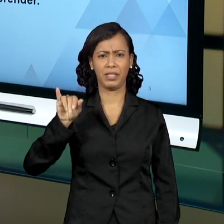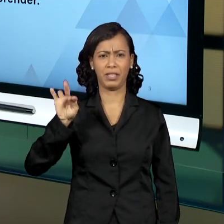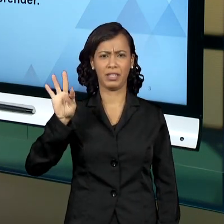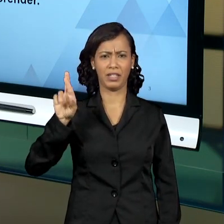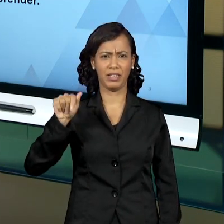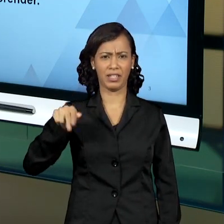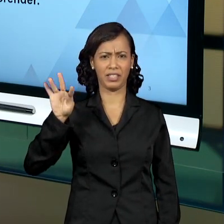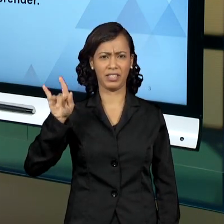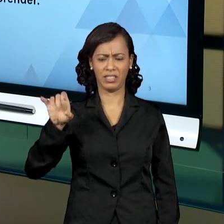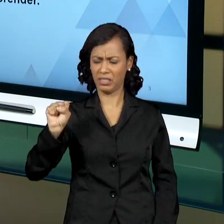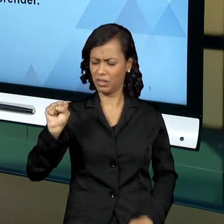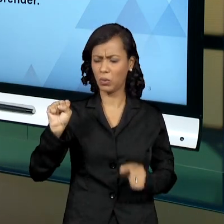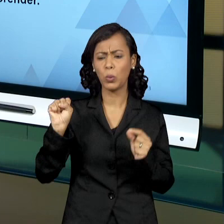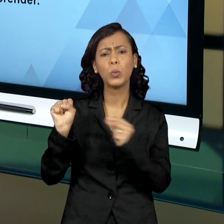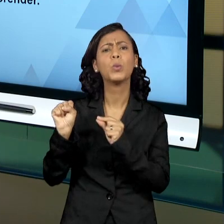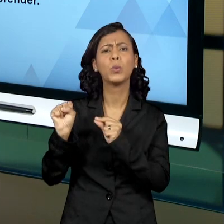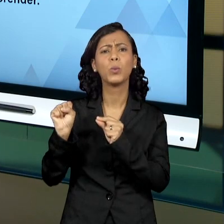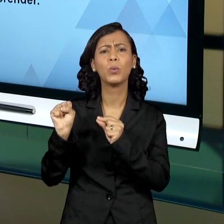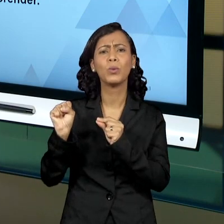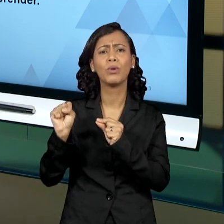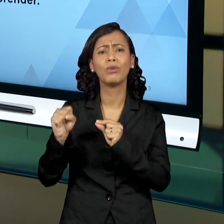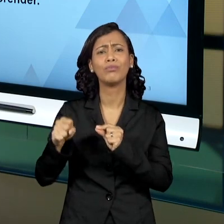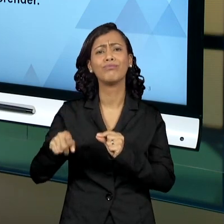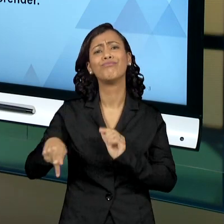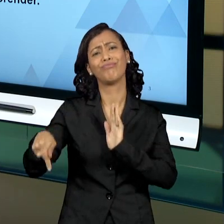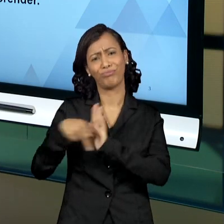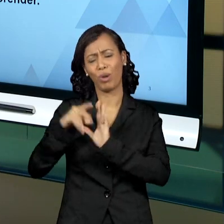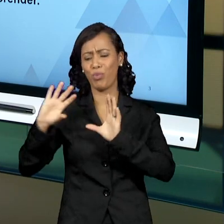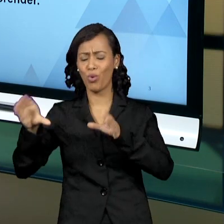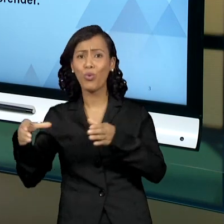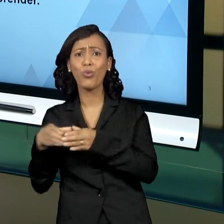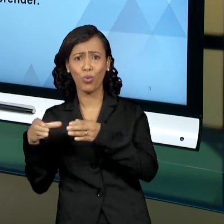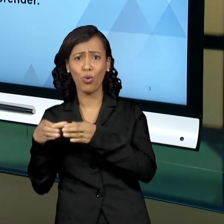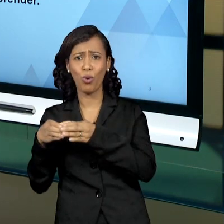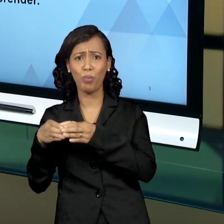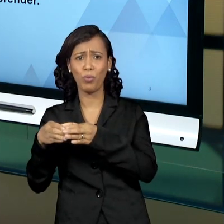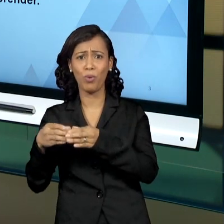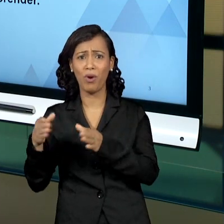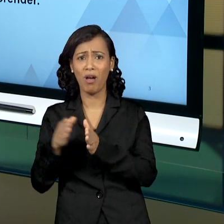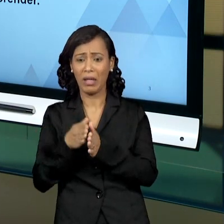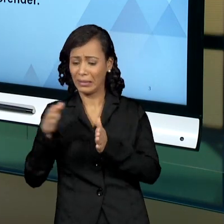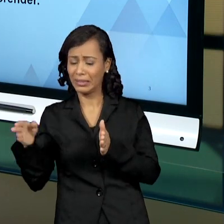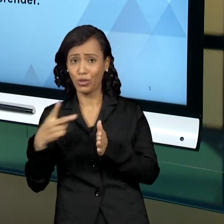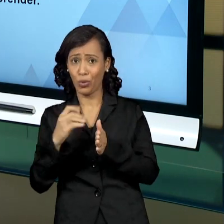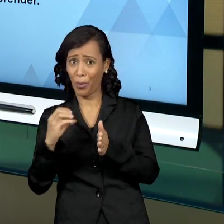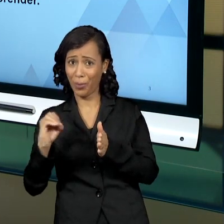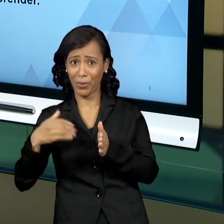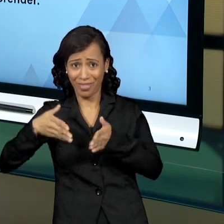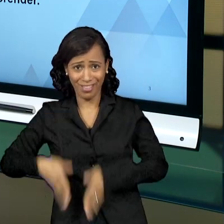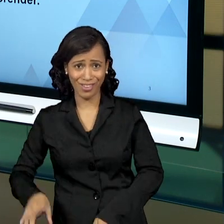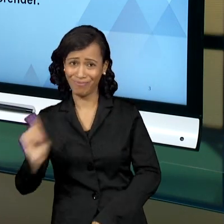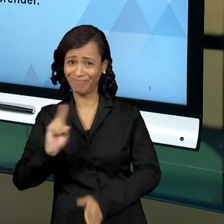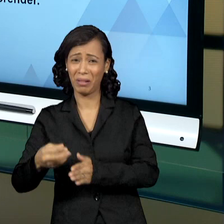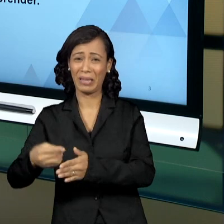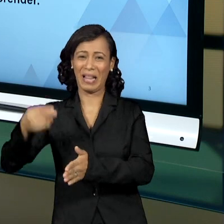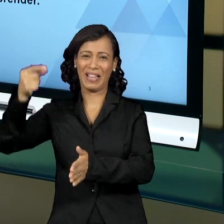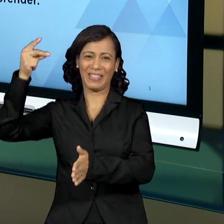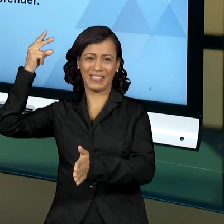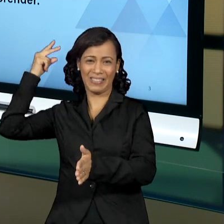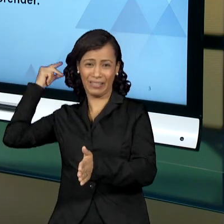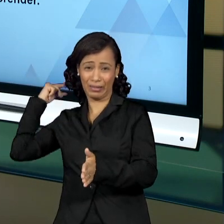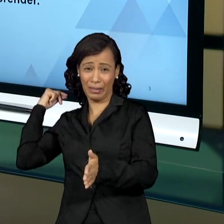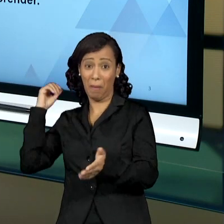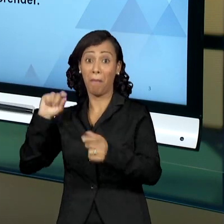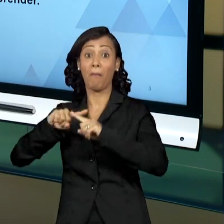vivemos essa transição. Pessoas que não nasceram nesse contexto, mas que por necessidade fomos e